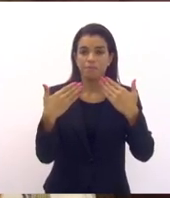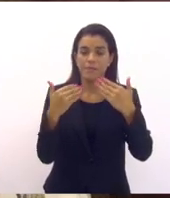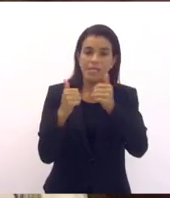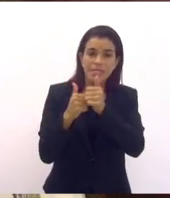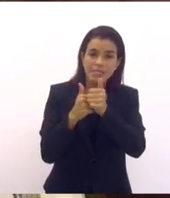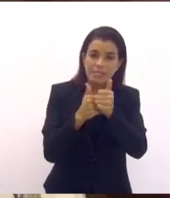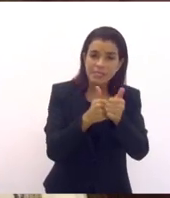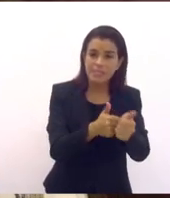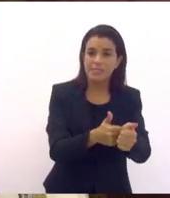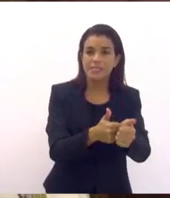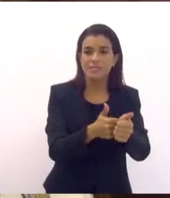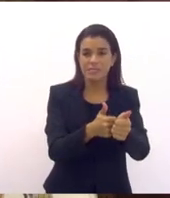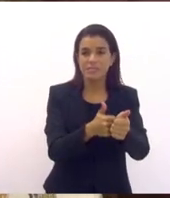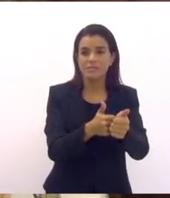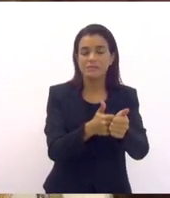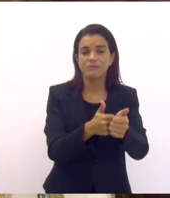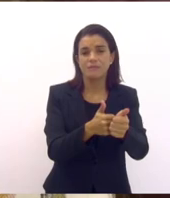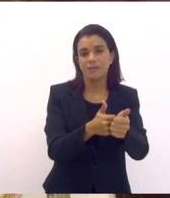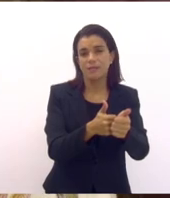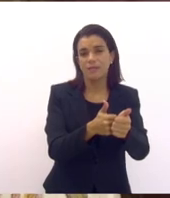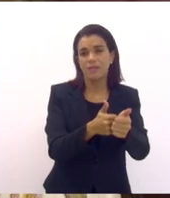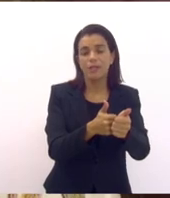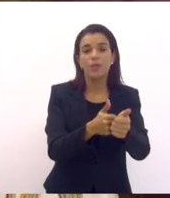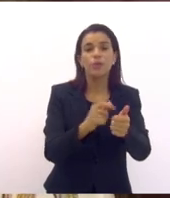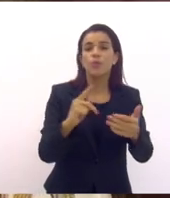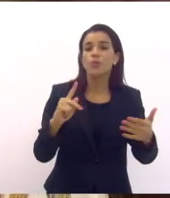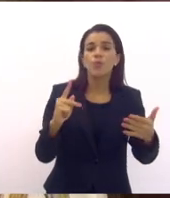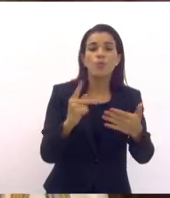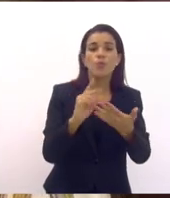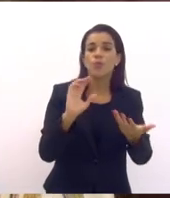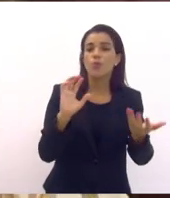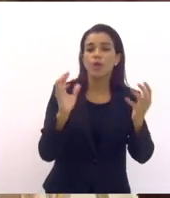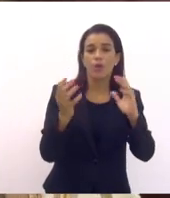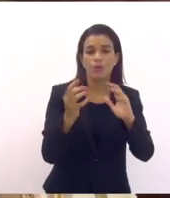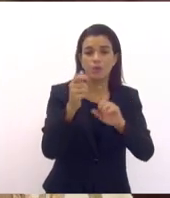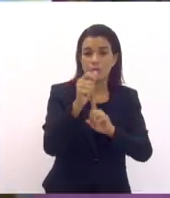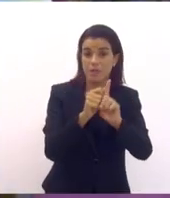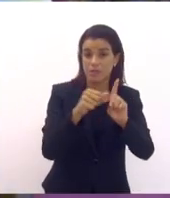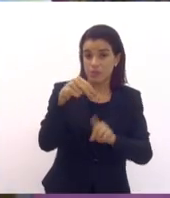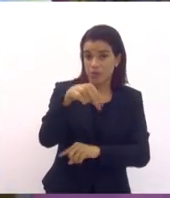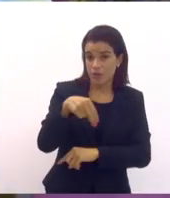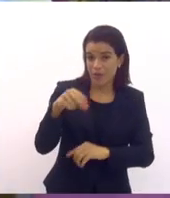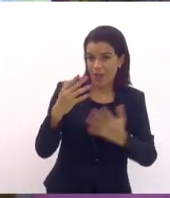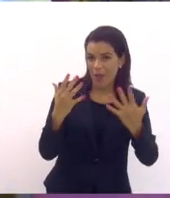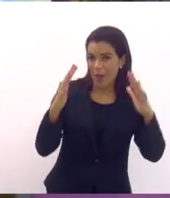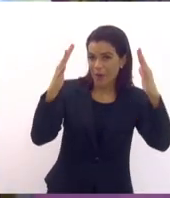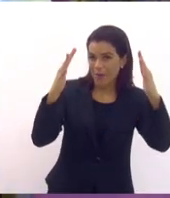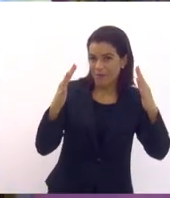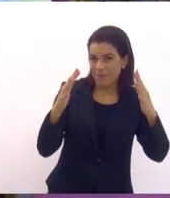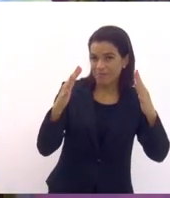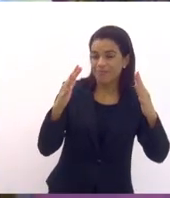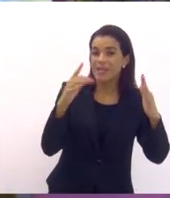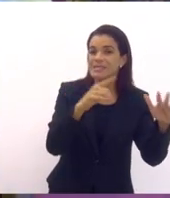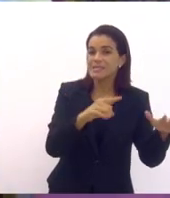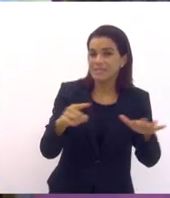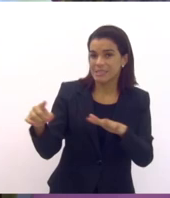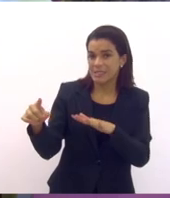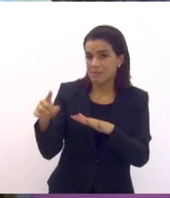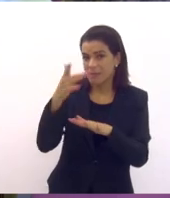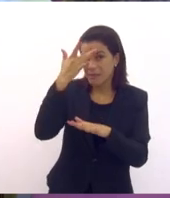eh o o que tinha acontecido em novembro que foi Novembro a comemoração da semana do pobre